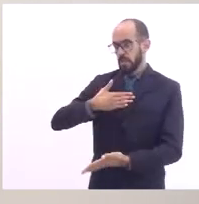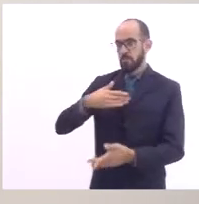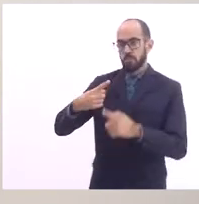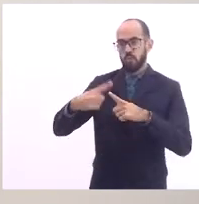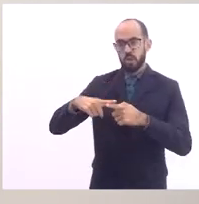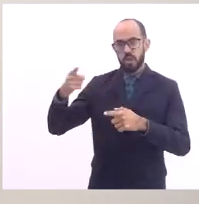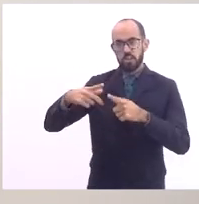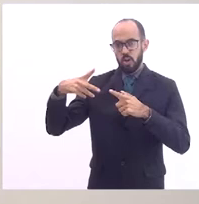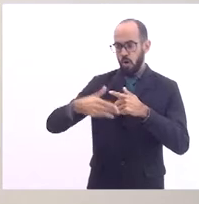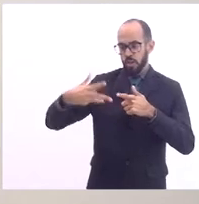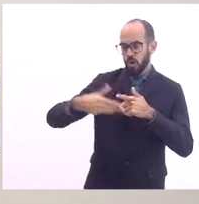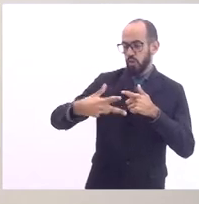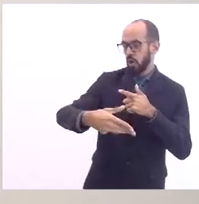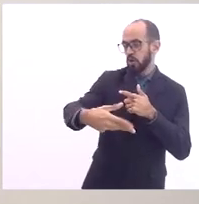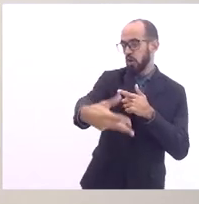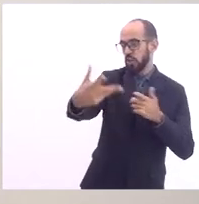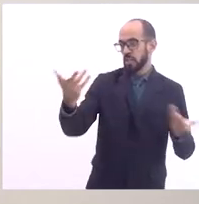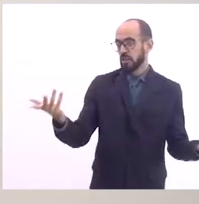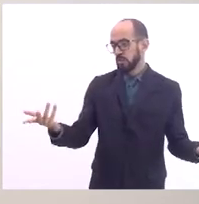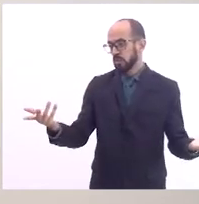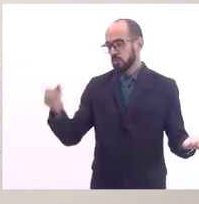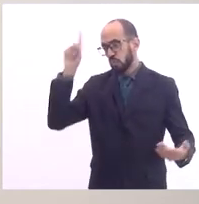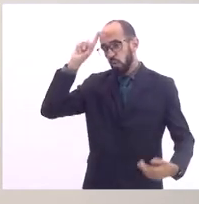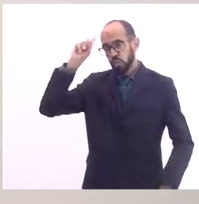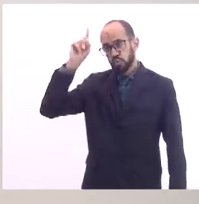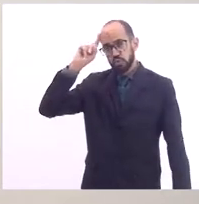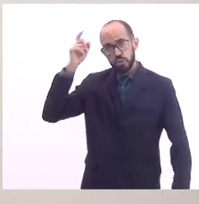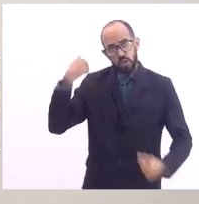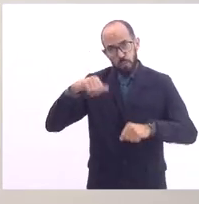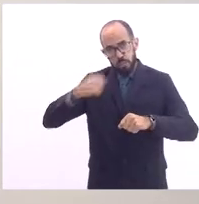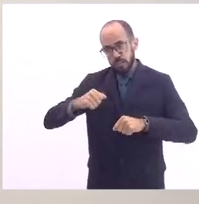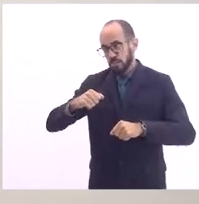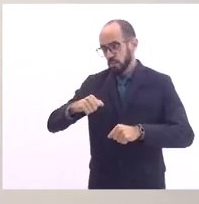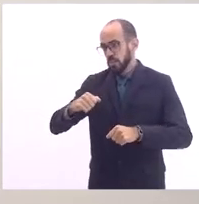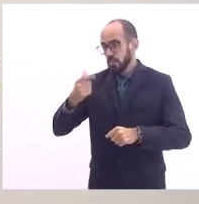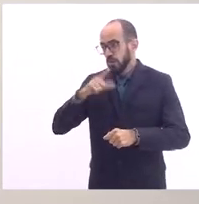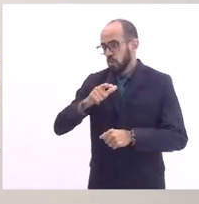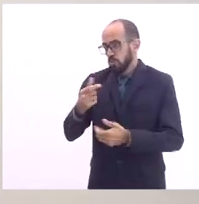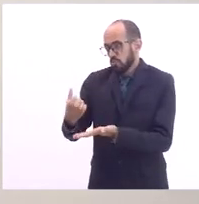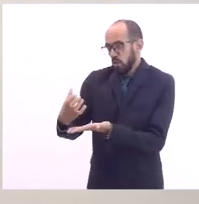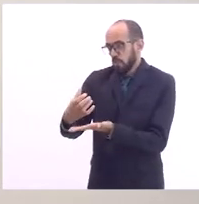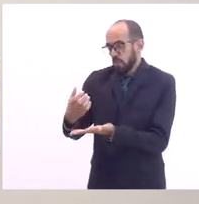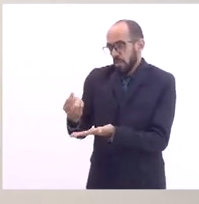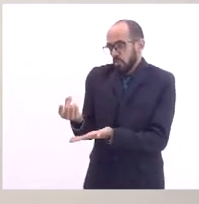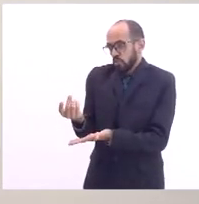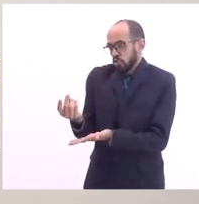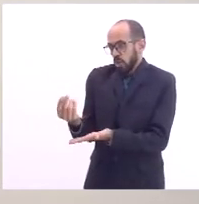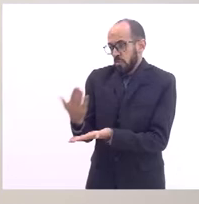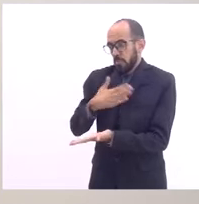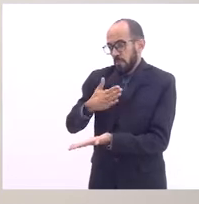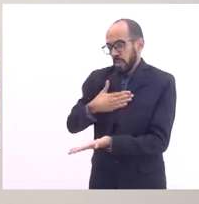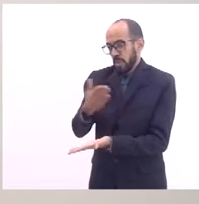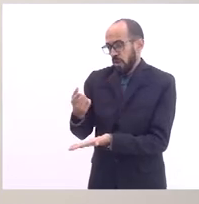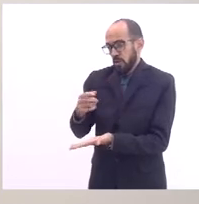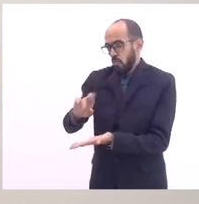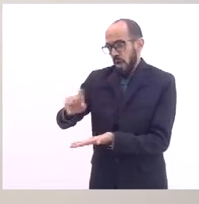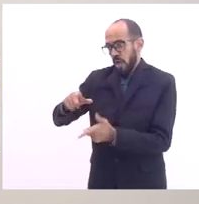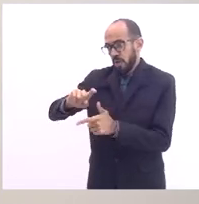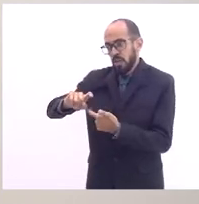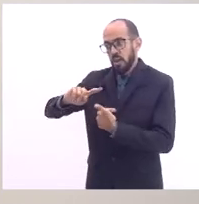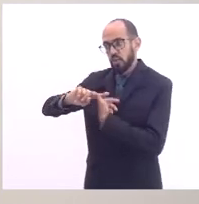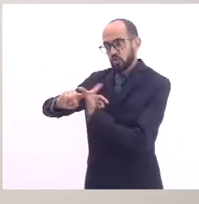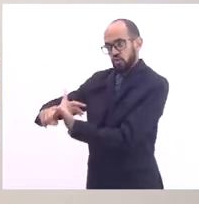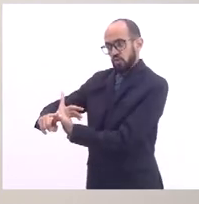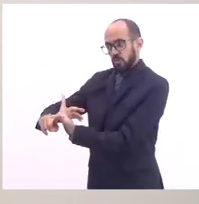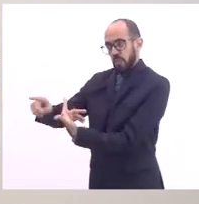temos. No dia a dia, nós temos que ter crédito. Nós não estamos devendo nada a eles, temos que ter crédito. Isso nunca aconteceu